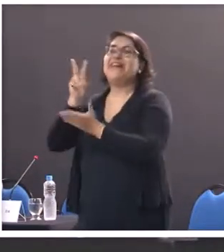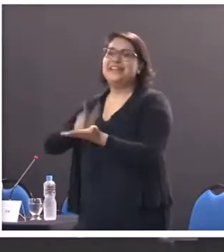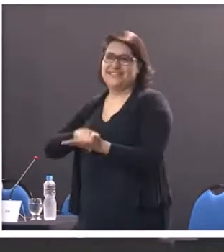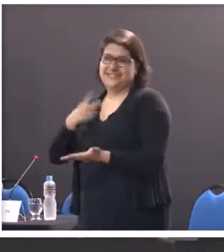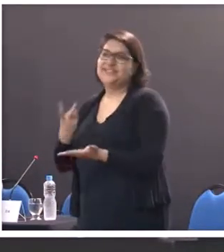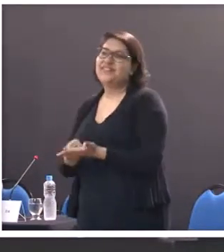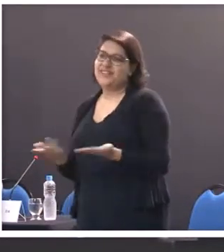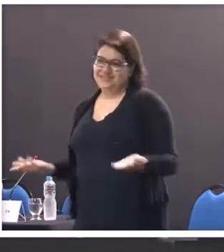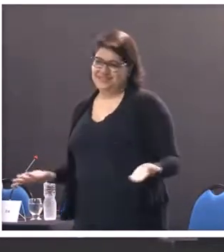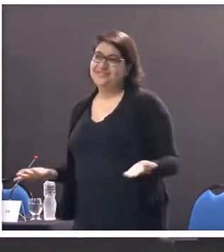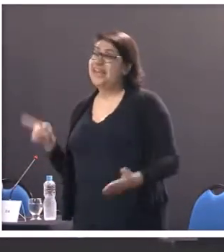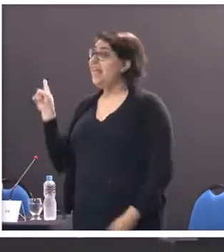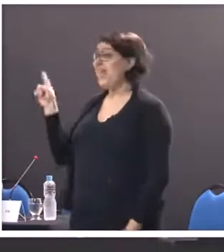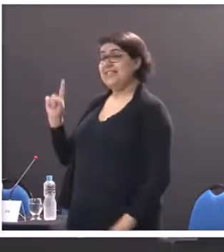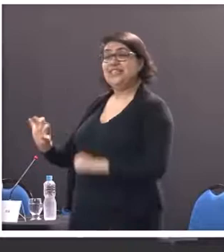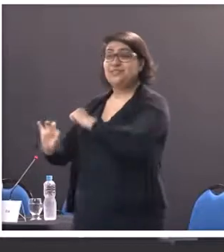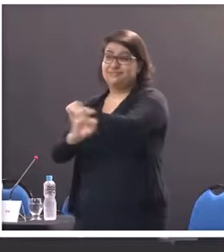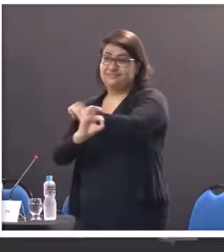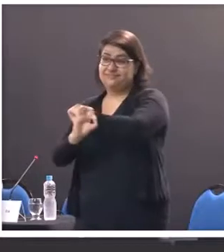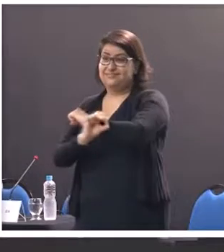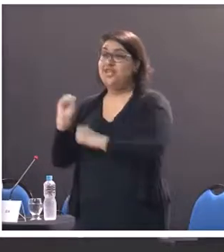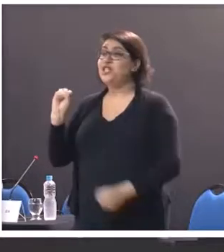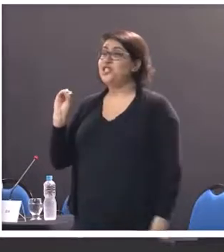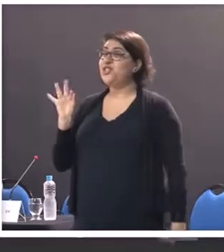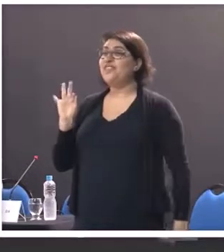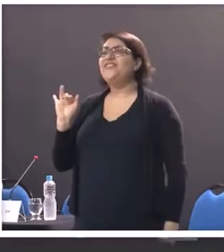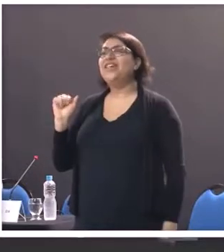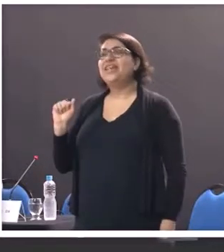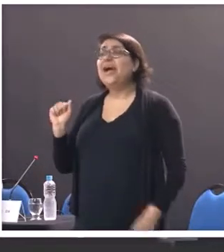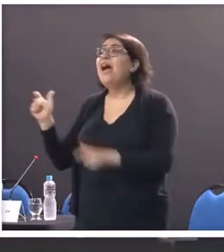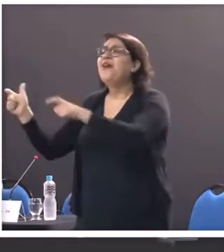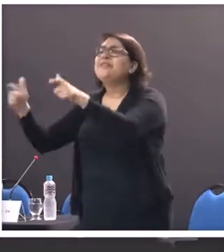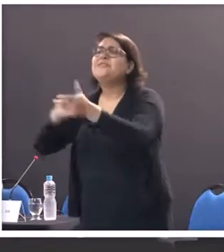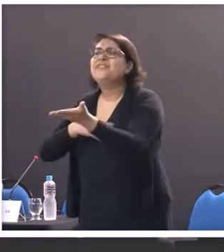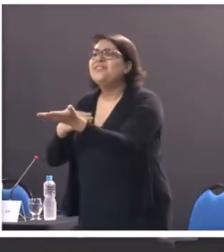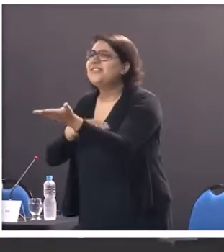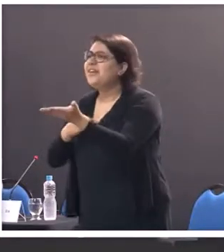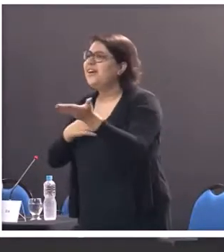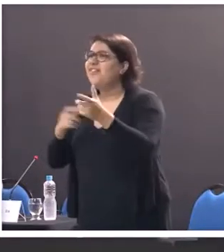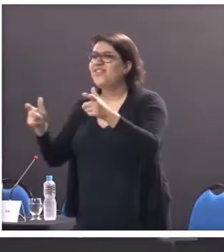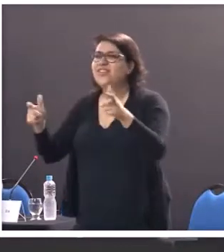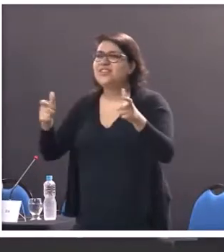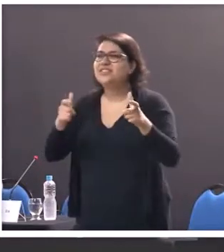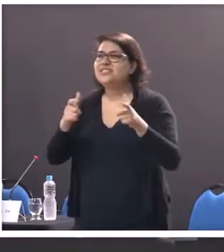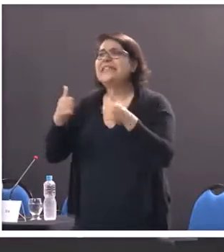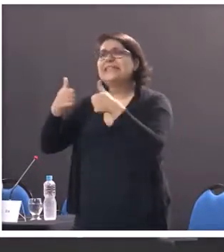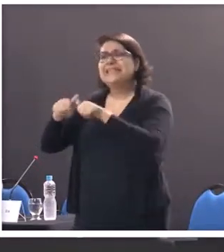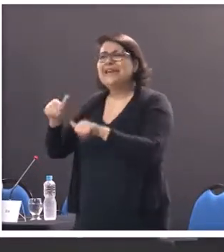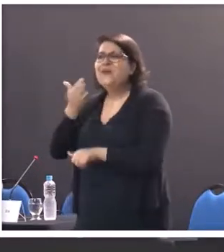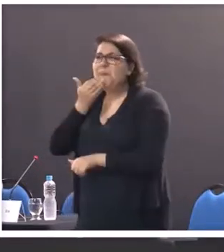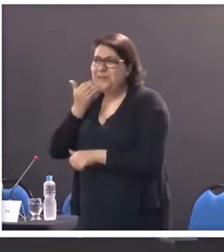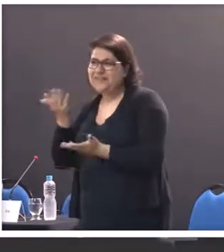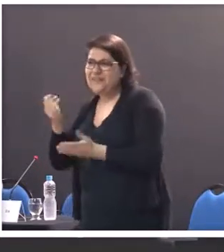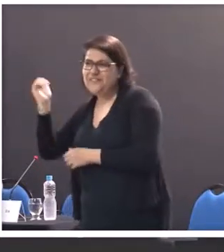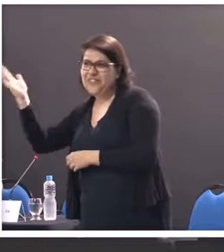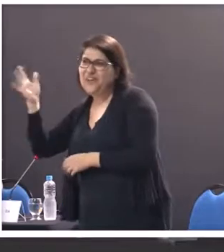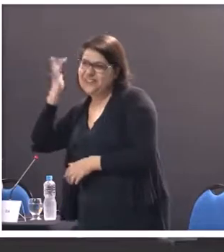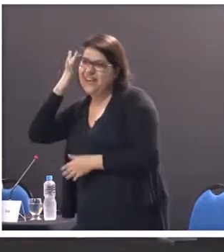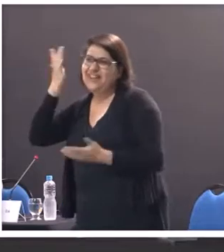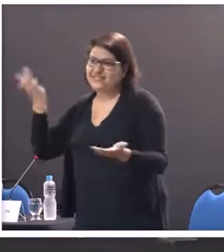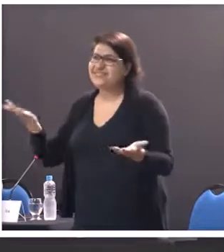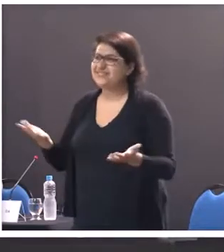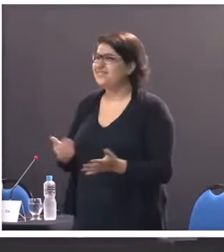não. Essa é Sofia, está em algum lugar por aí, tadinha, minha filha, ou deve estar comendo, né, lá fora